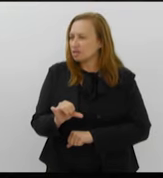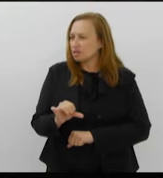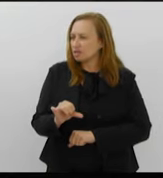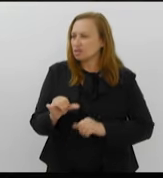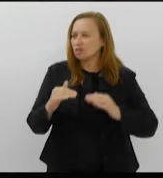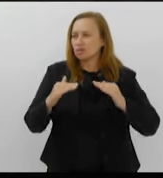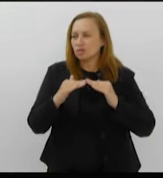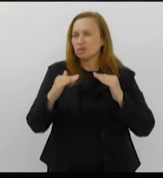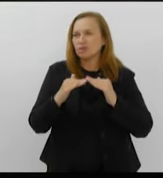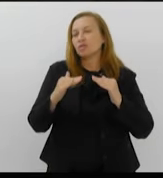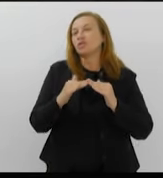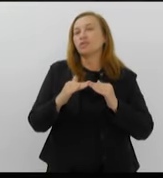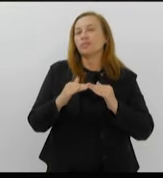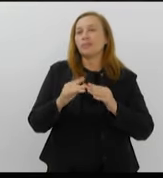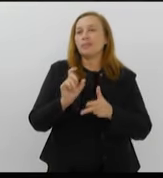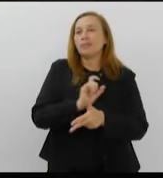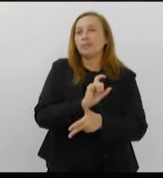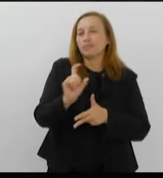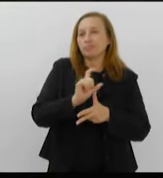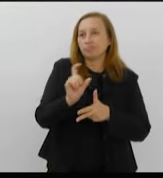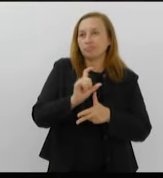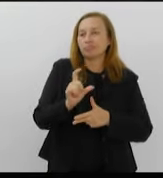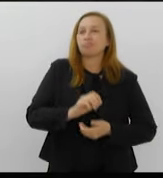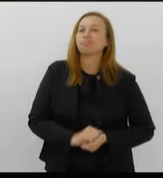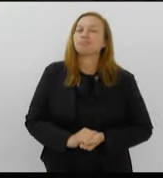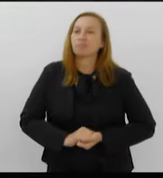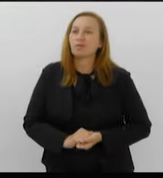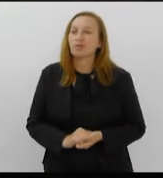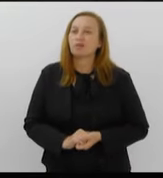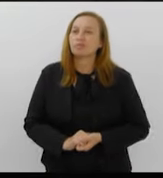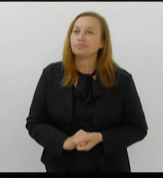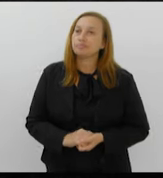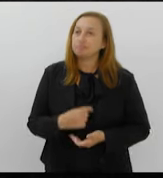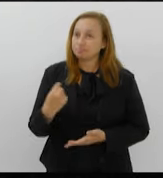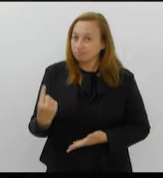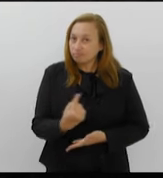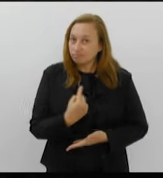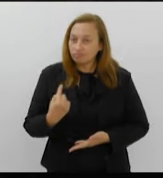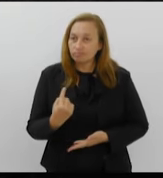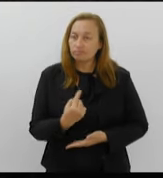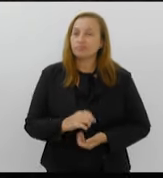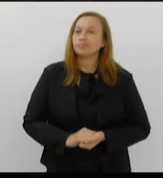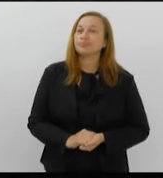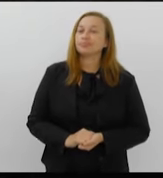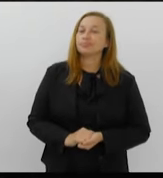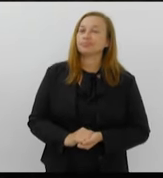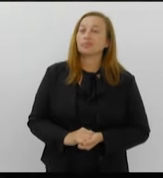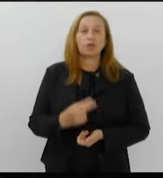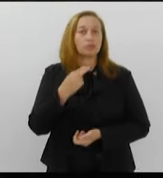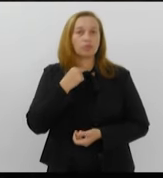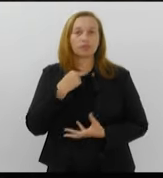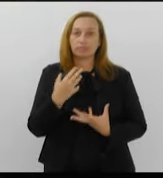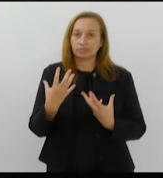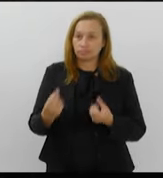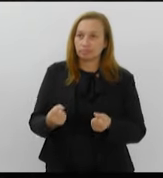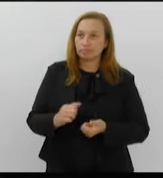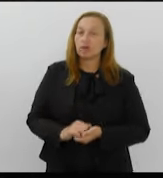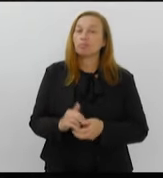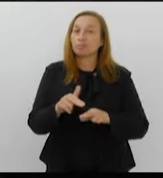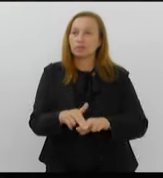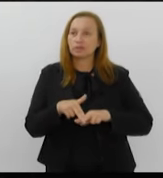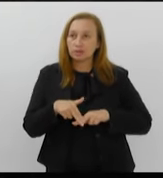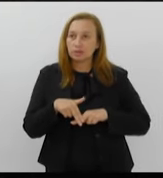a Alerj vai se transformar num puxadinho do Executivo. Algo que nós, enquanto altivez, não podemos aceitar. Por